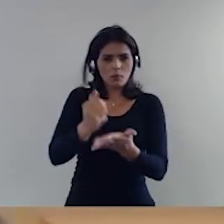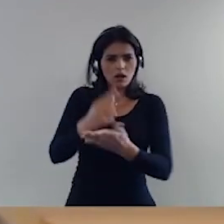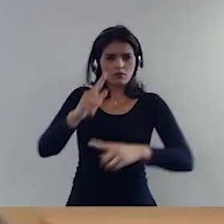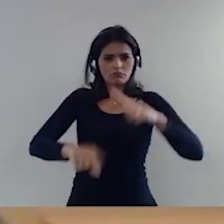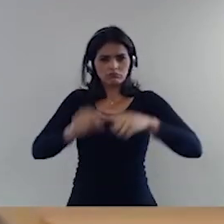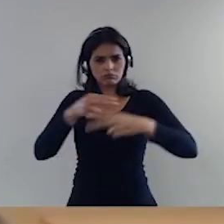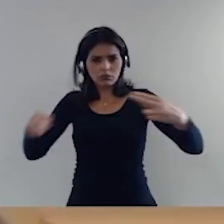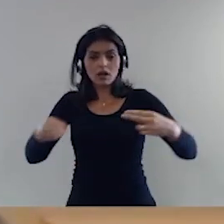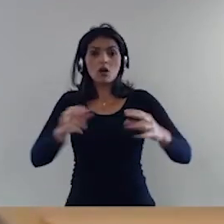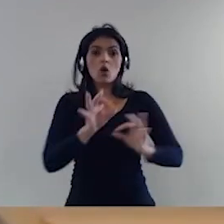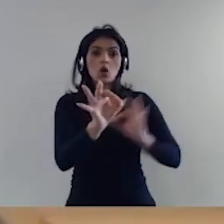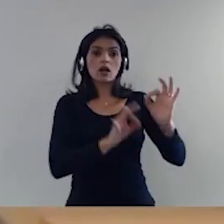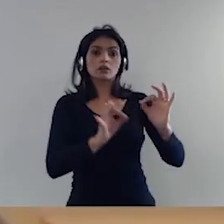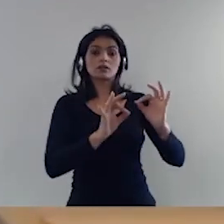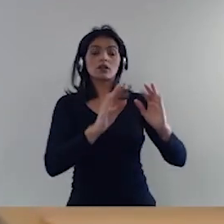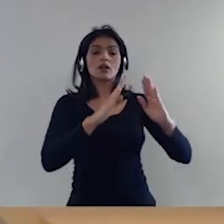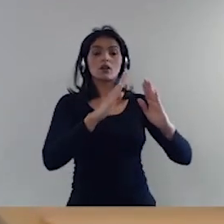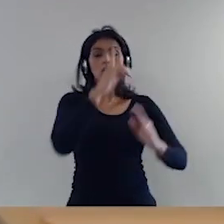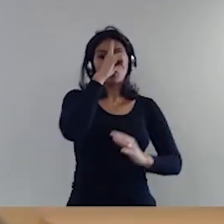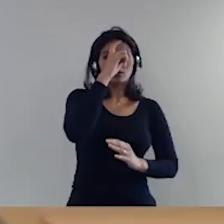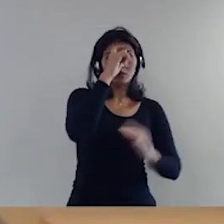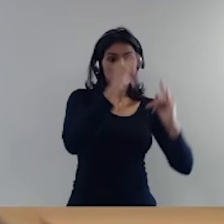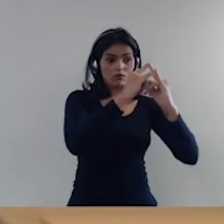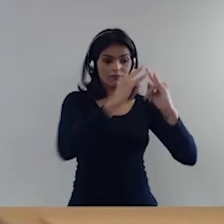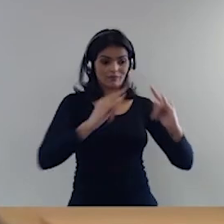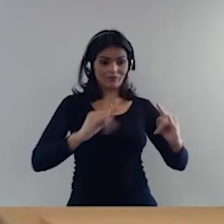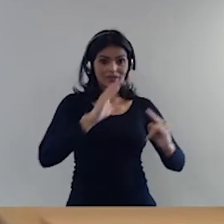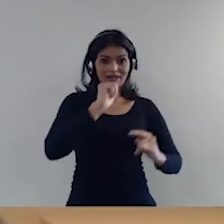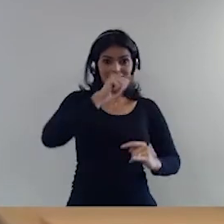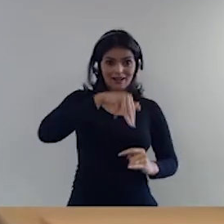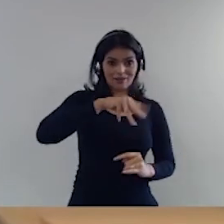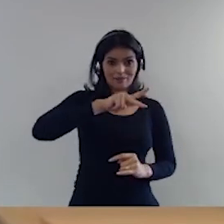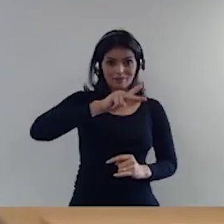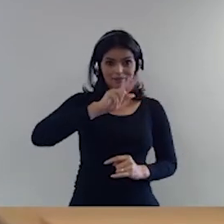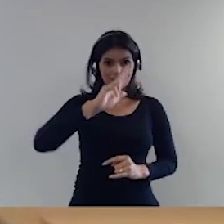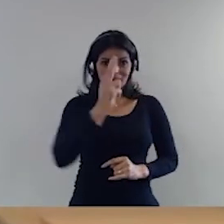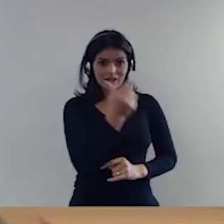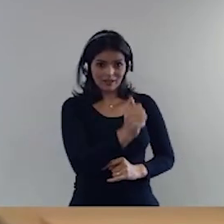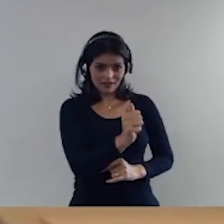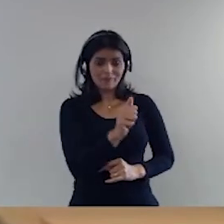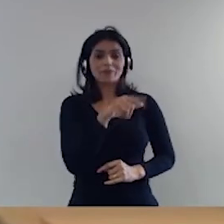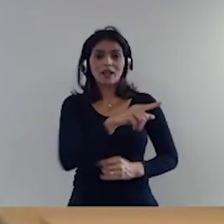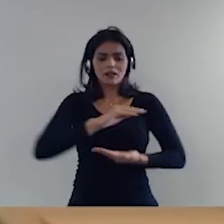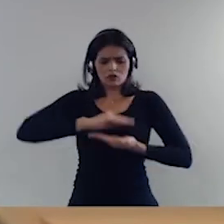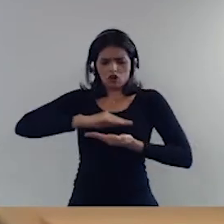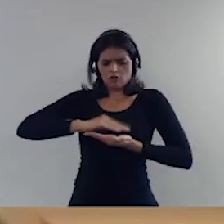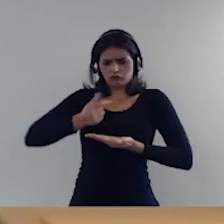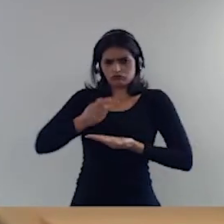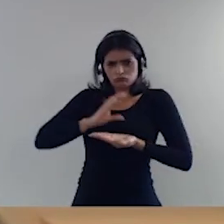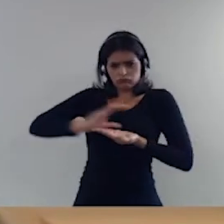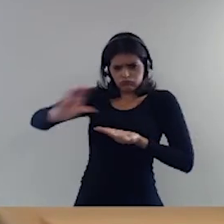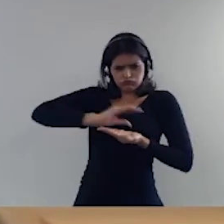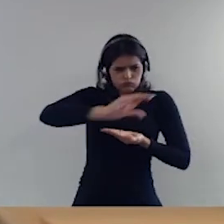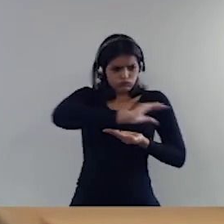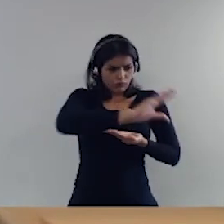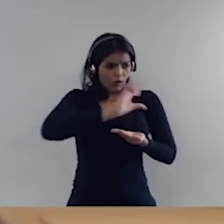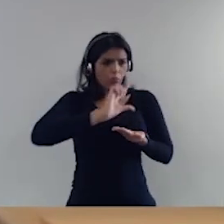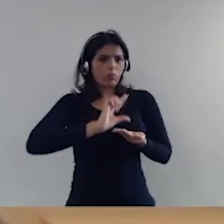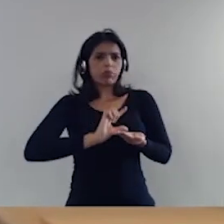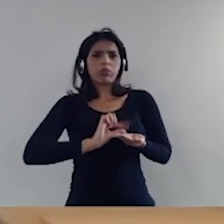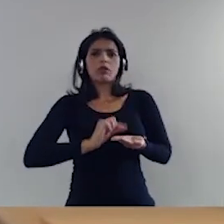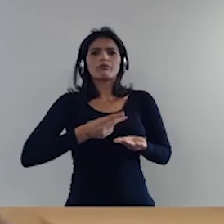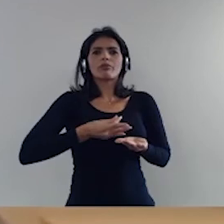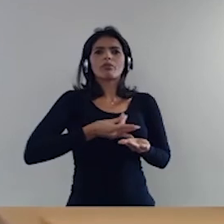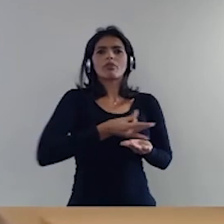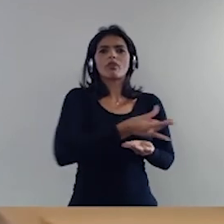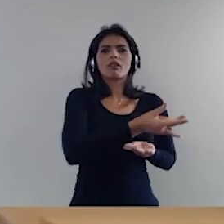hospitais de campanha, se colocou pressão sobre os cofres públicos para ajudar as empresas